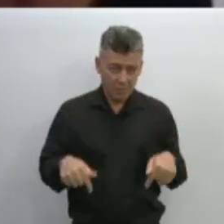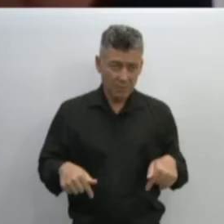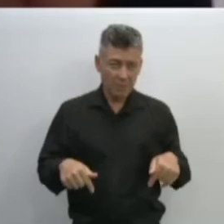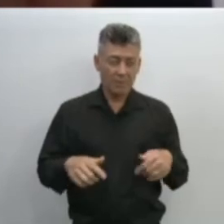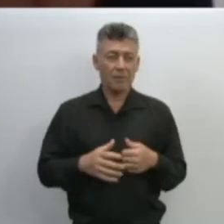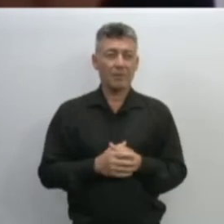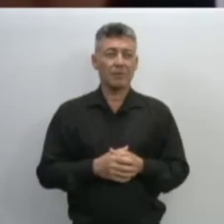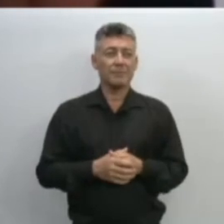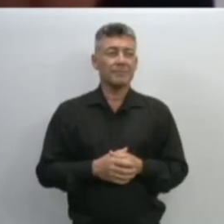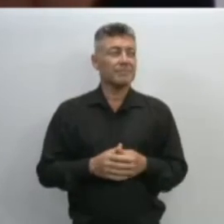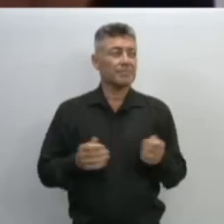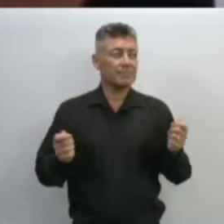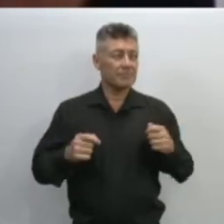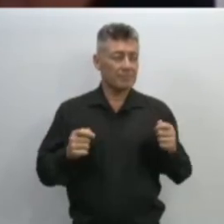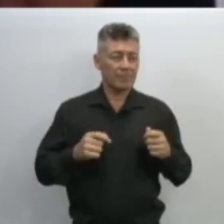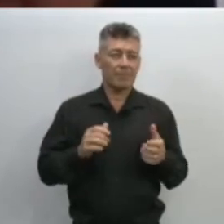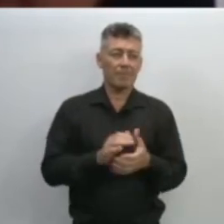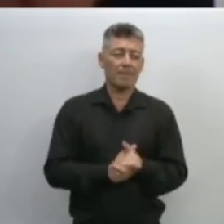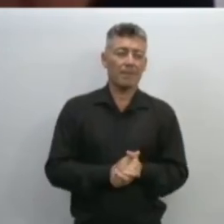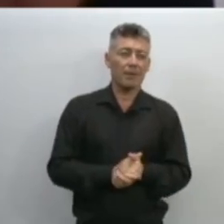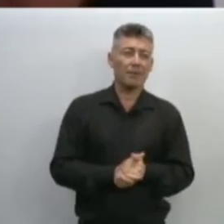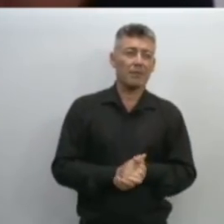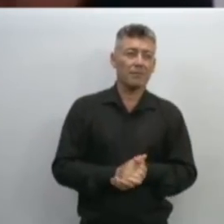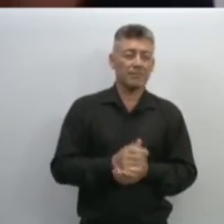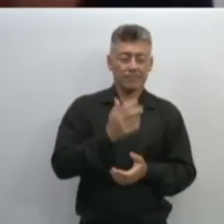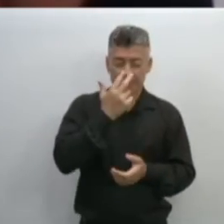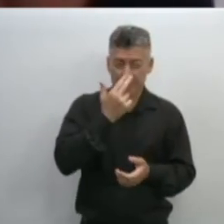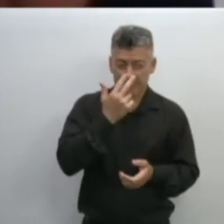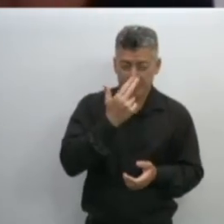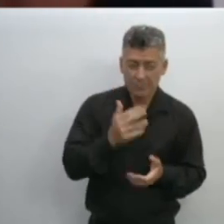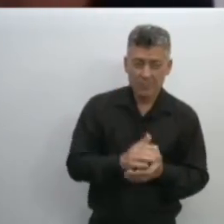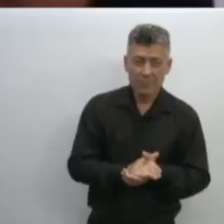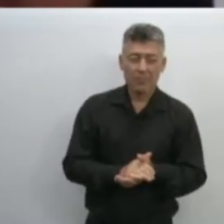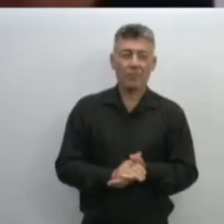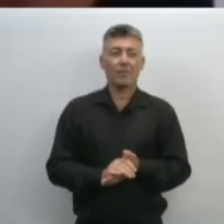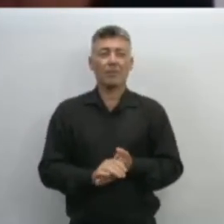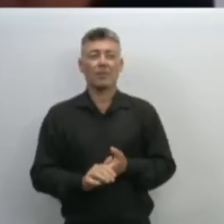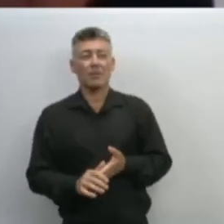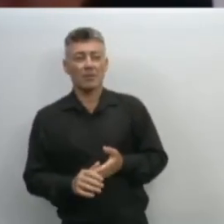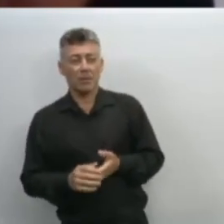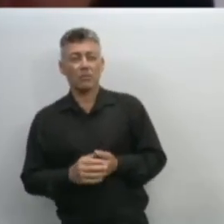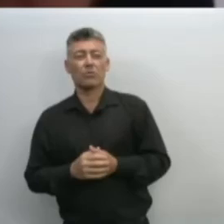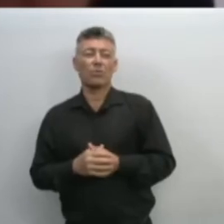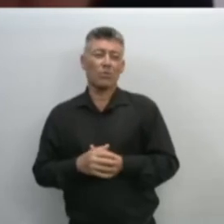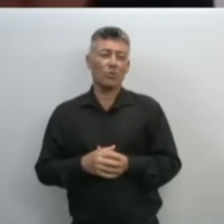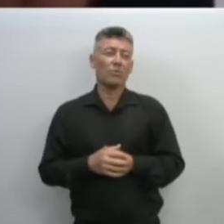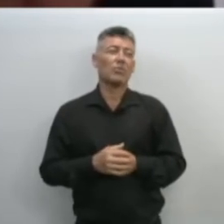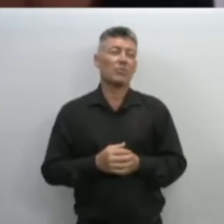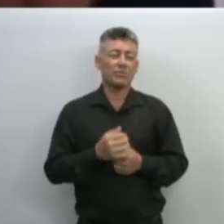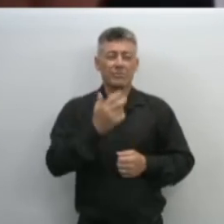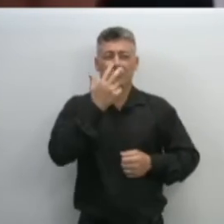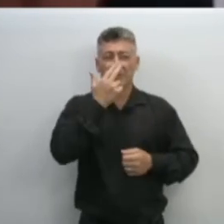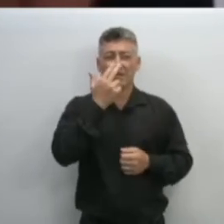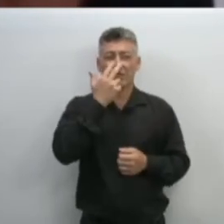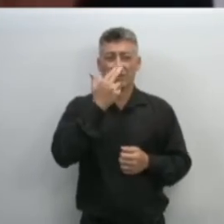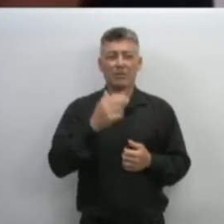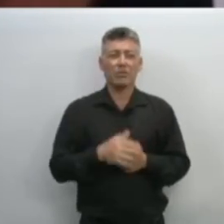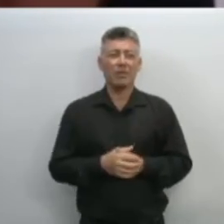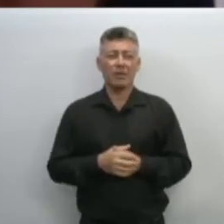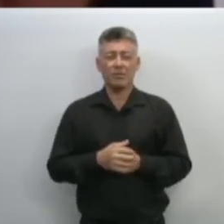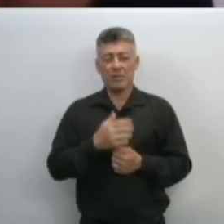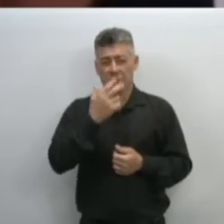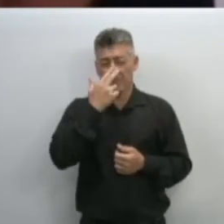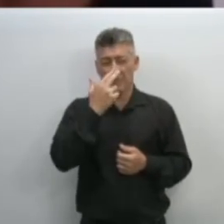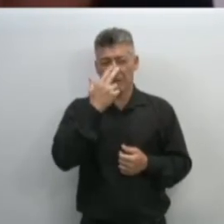nesse sentido de resgatar essa dívida que é histórica com a população negra do nosso país, que nunca foi paga. Parte disso são